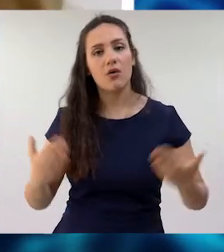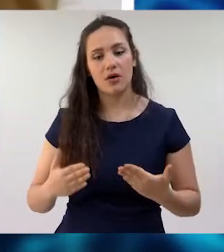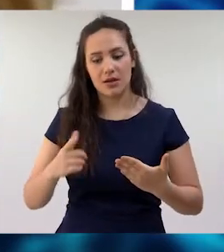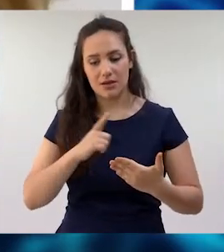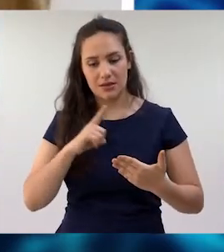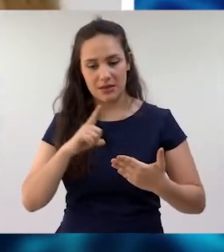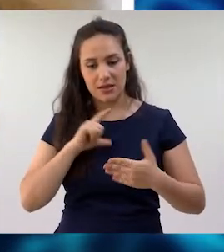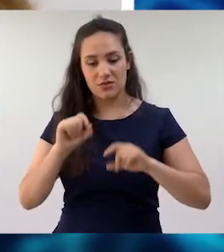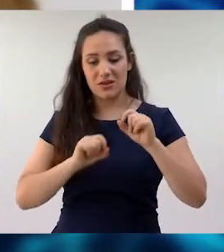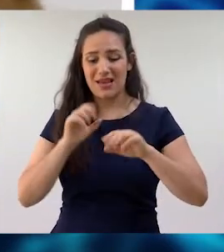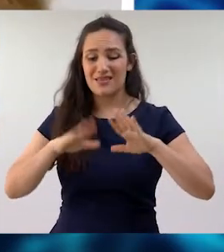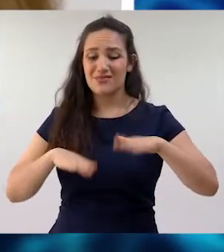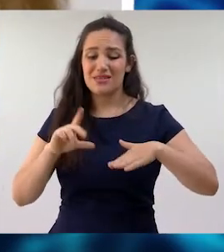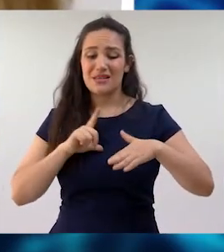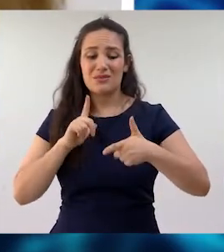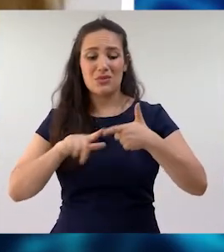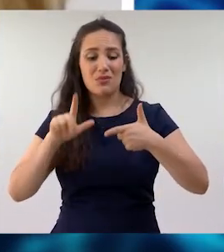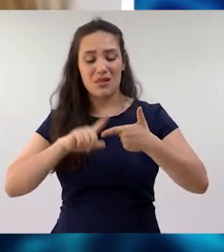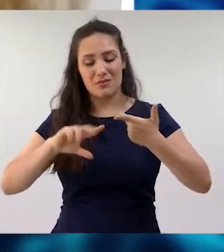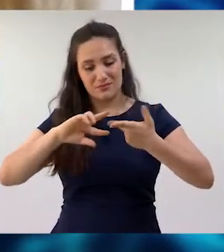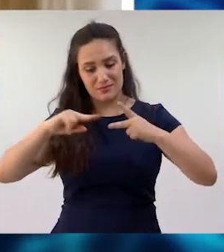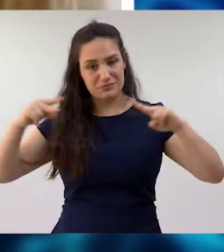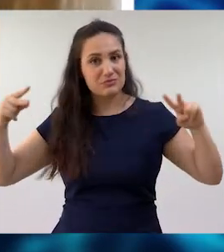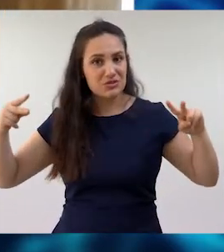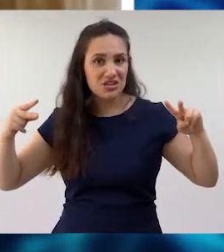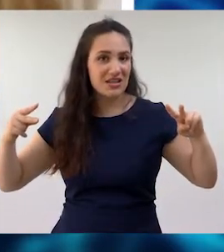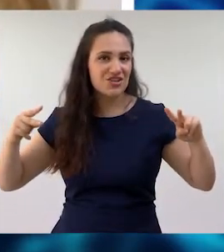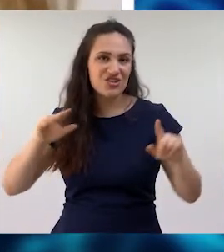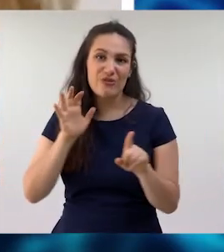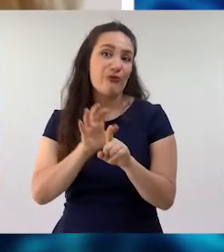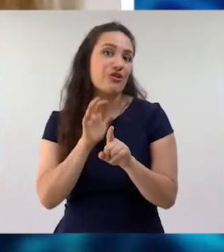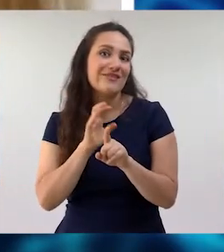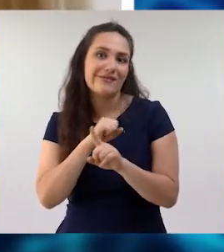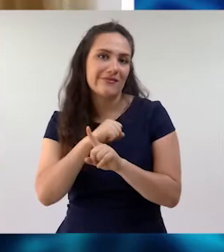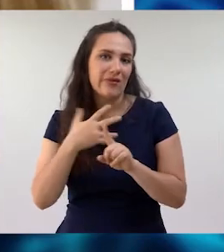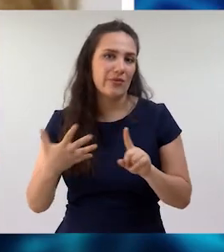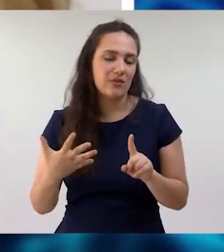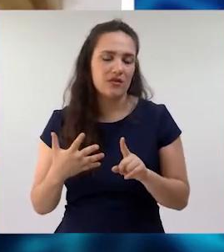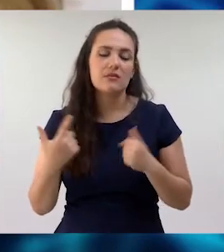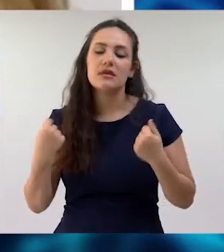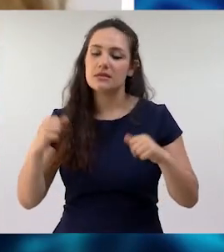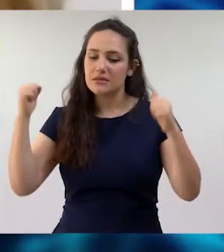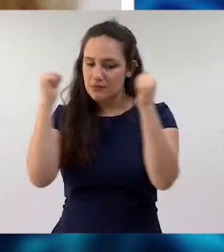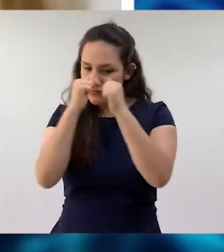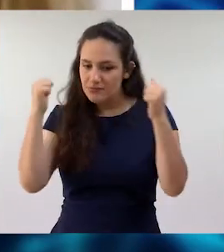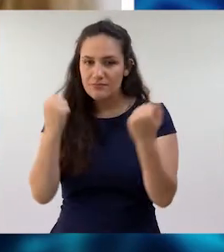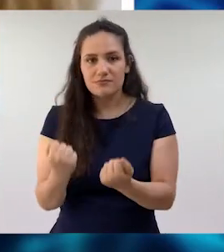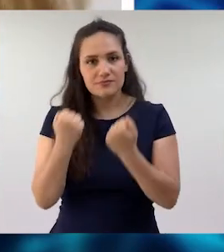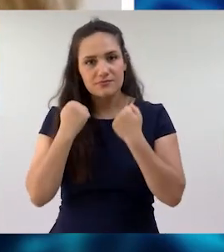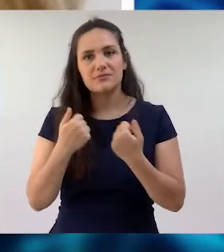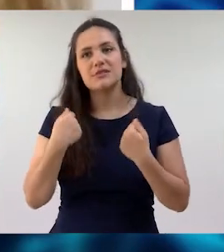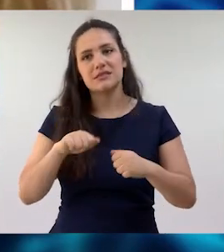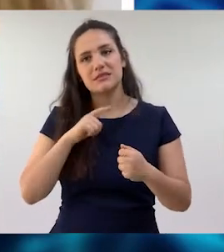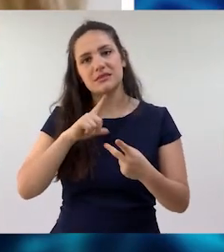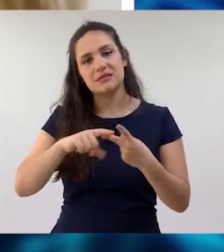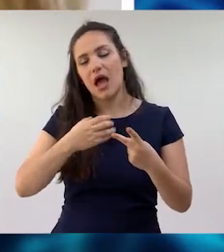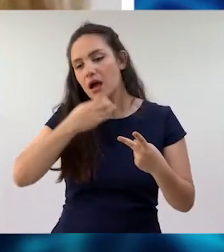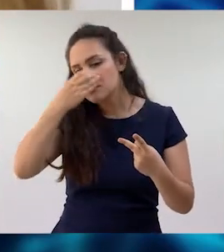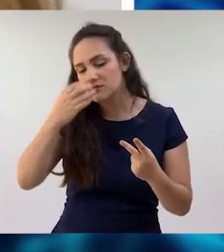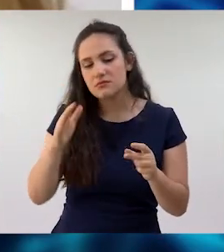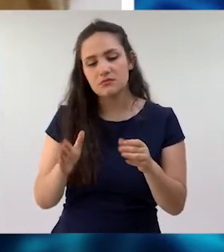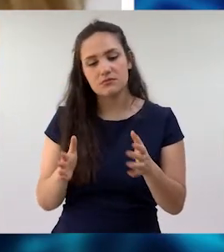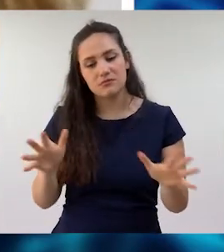a despeito da carga genética que a gente tem? Praticar uma atividade física, ingerir mais